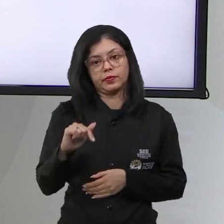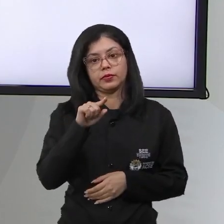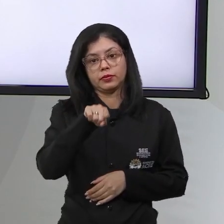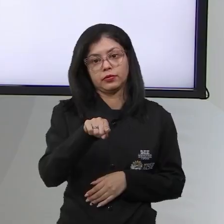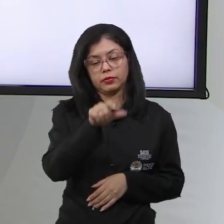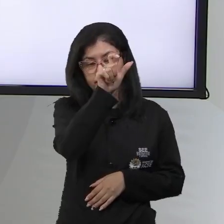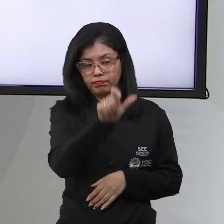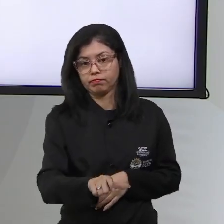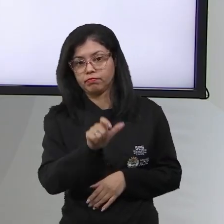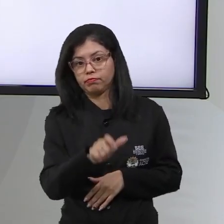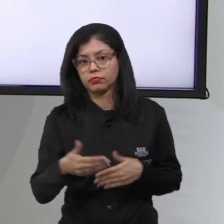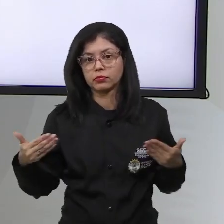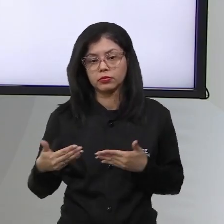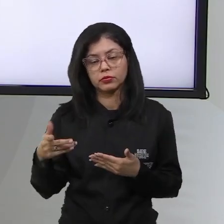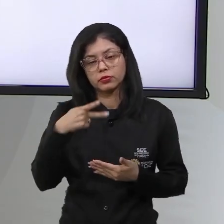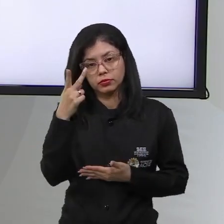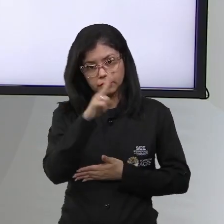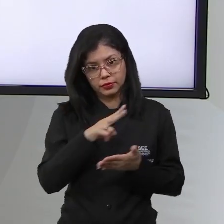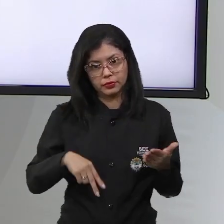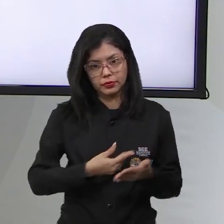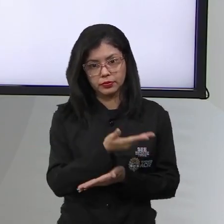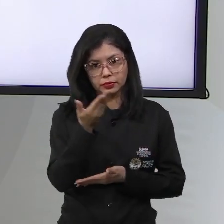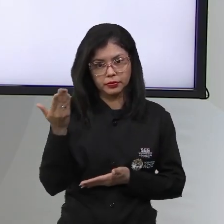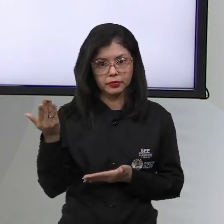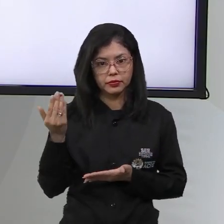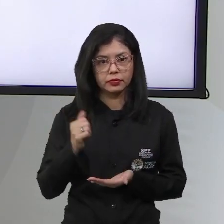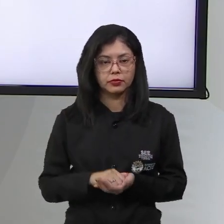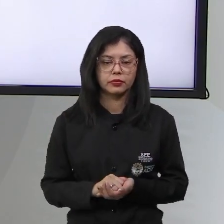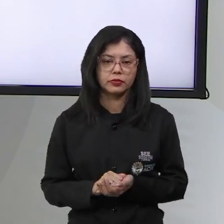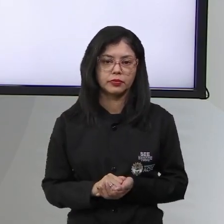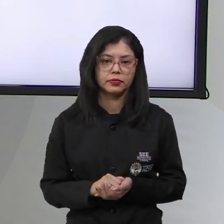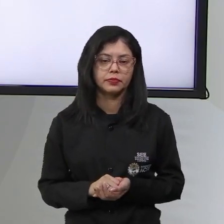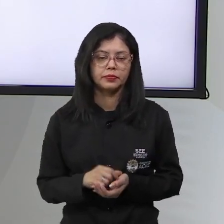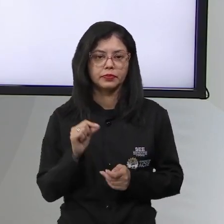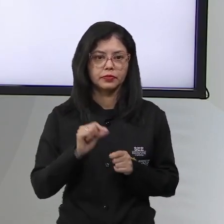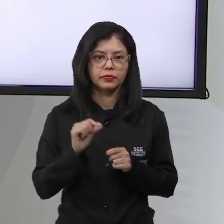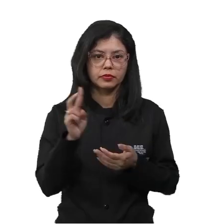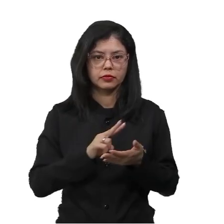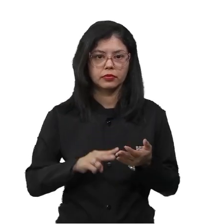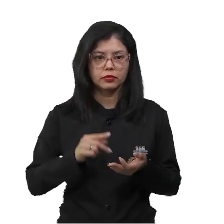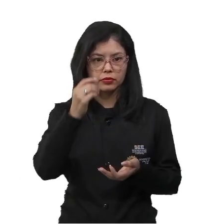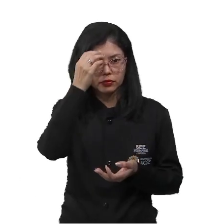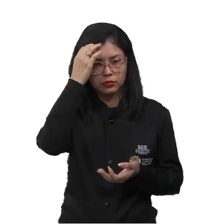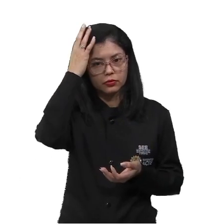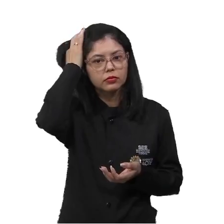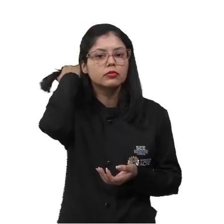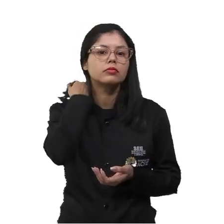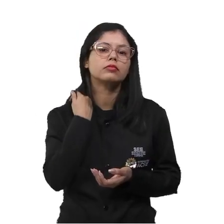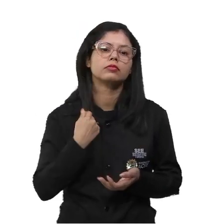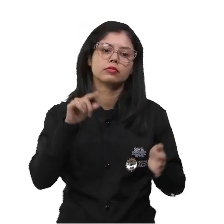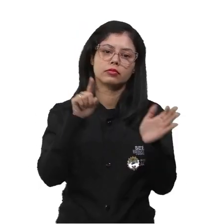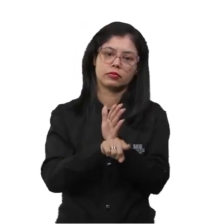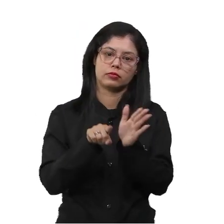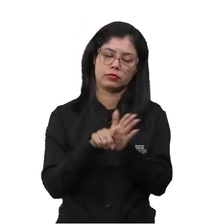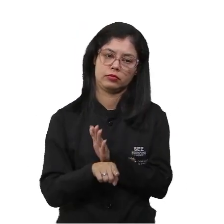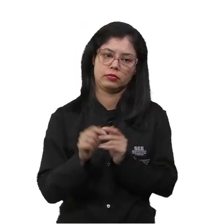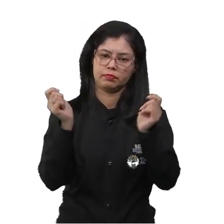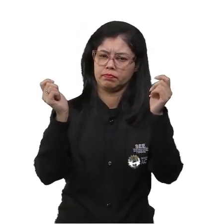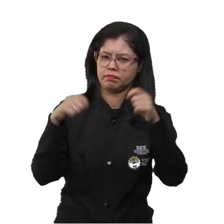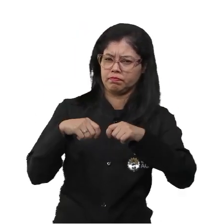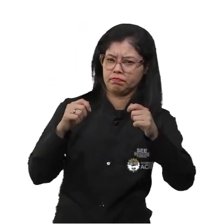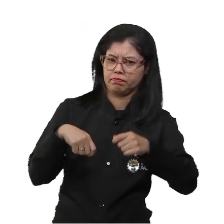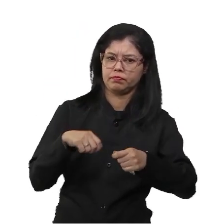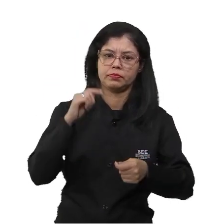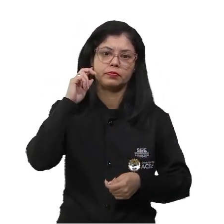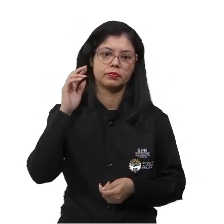esse perfil que agora há pouco foi lido para vocês. Vamos agora fazer a leitura do comando da questão e as